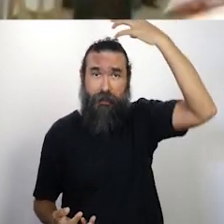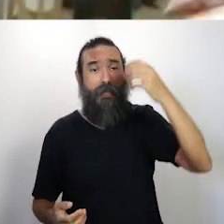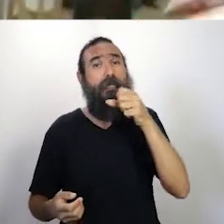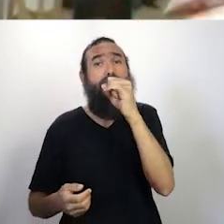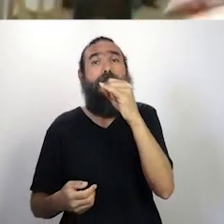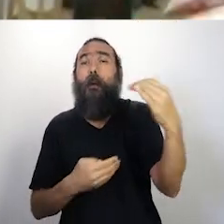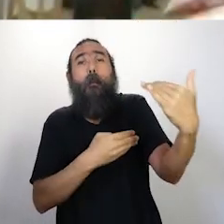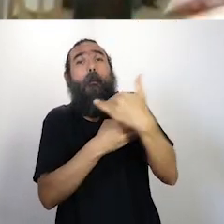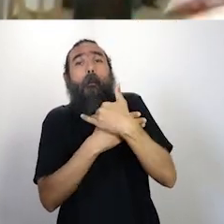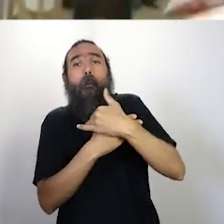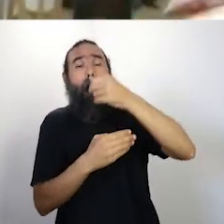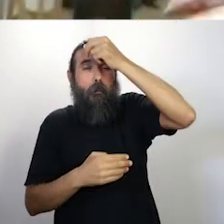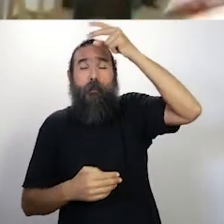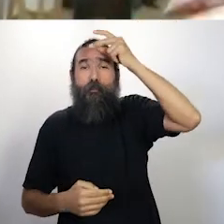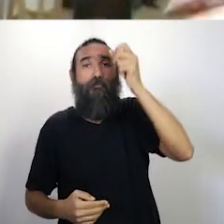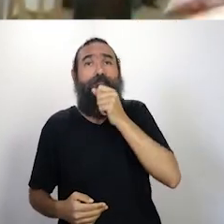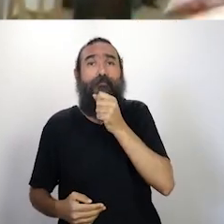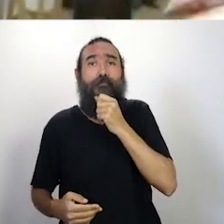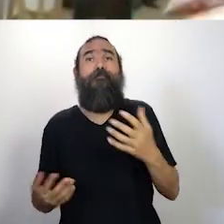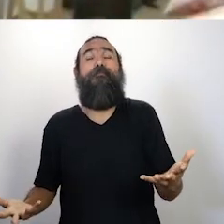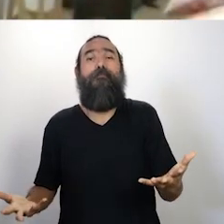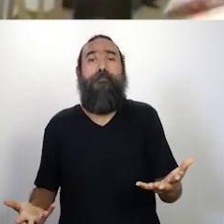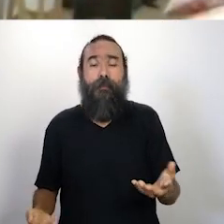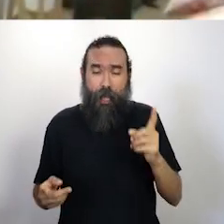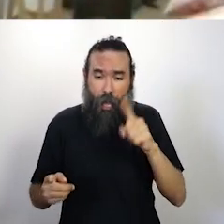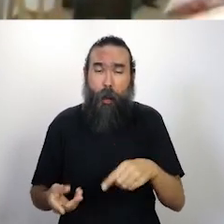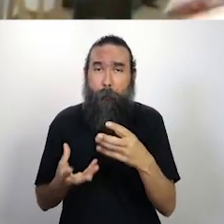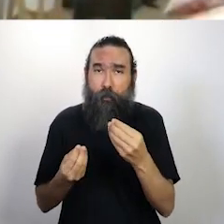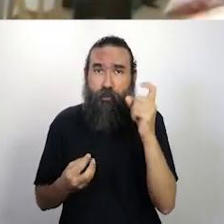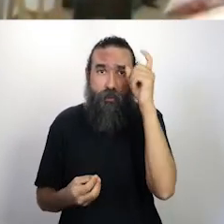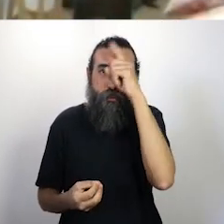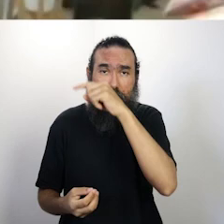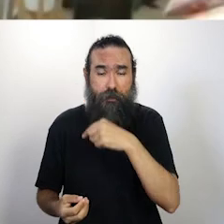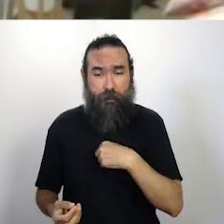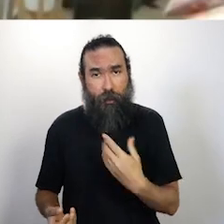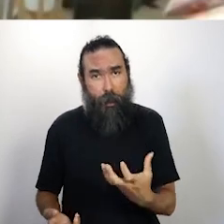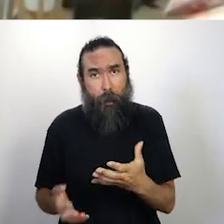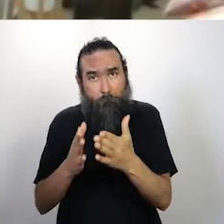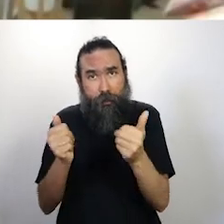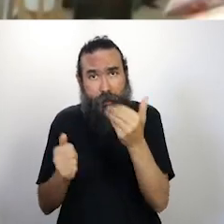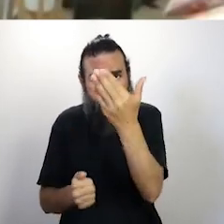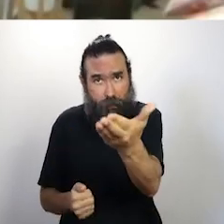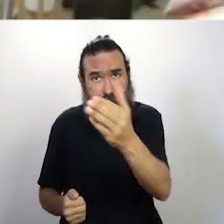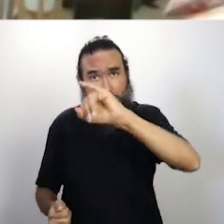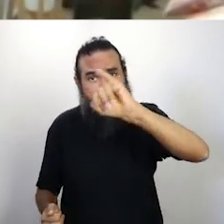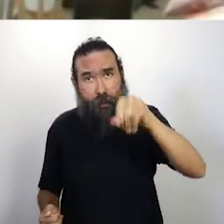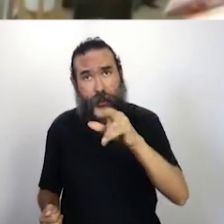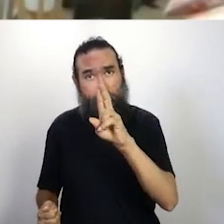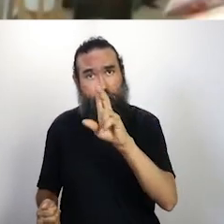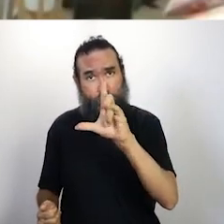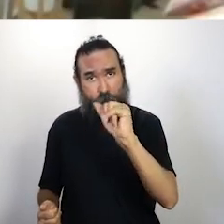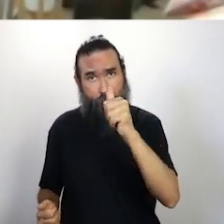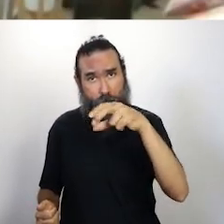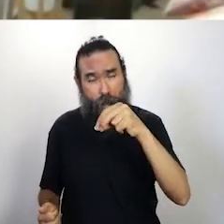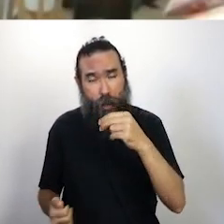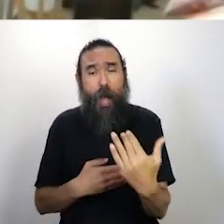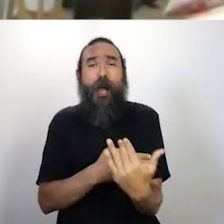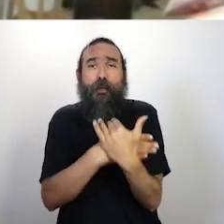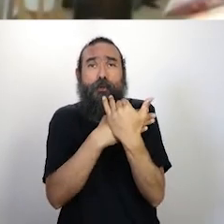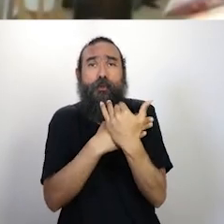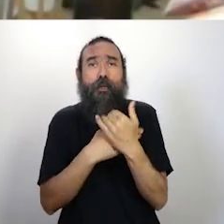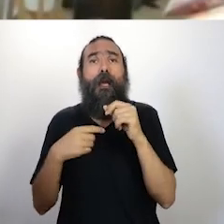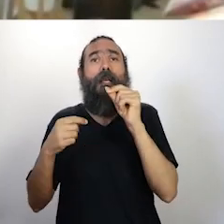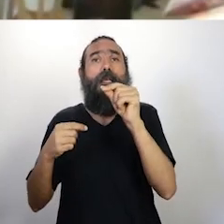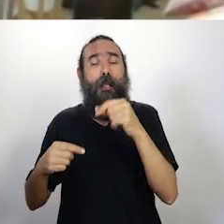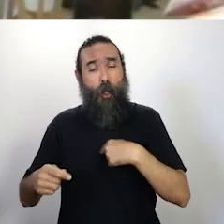muito é muito complicado mas eu queria pedir ajuda então Juliana de vocês para que a gente entre nesse circuito para que a gente